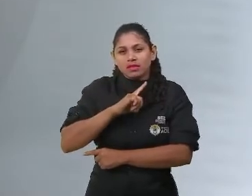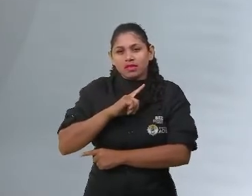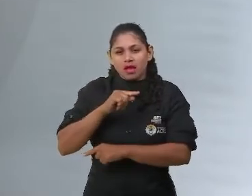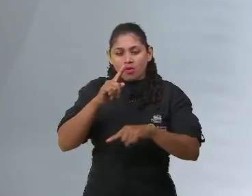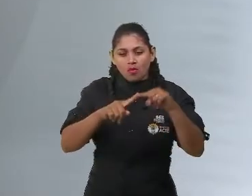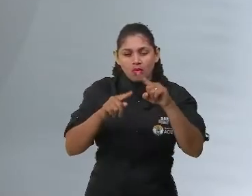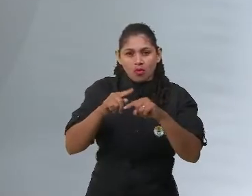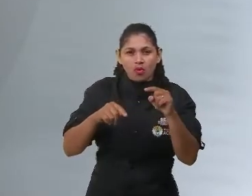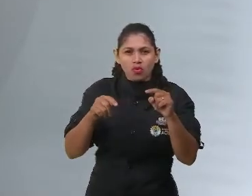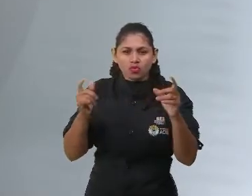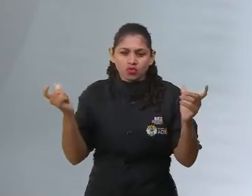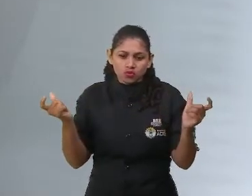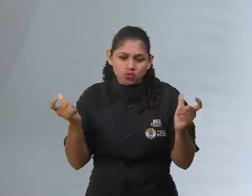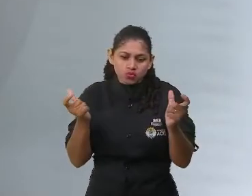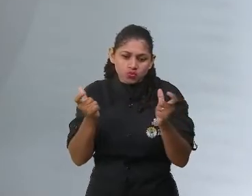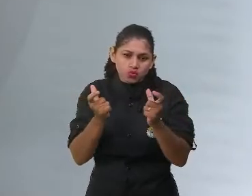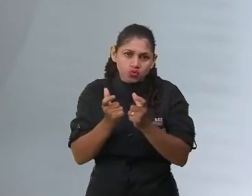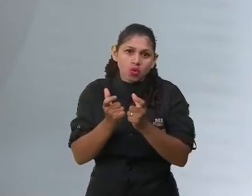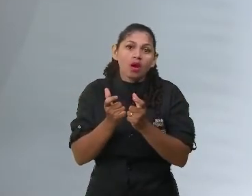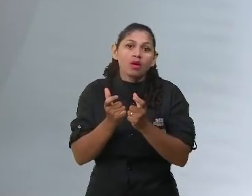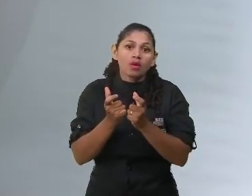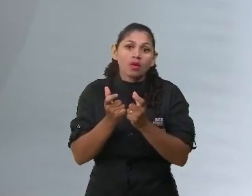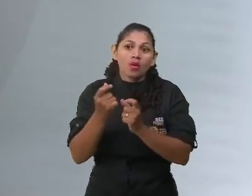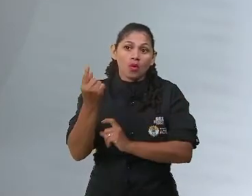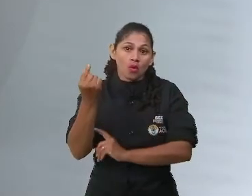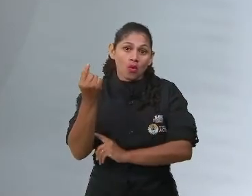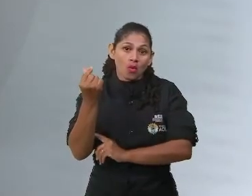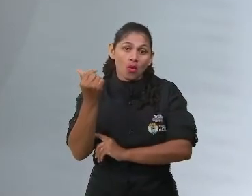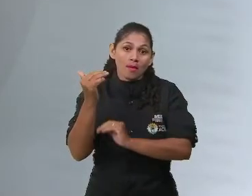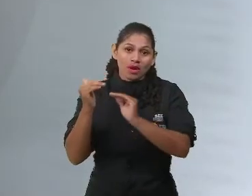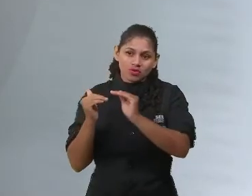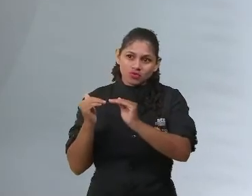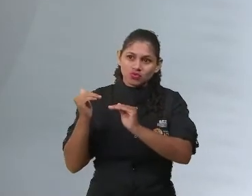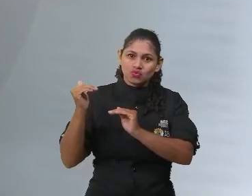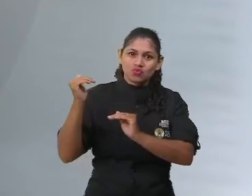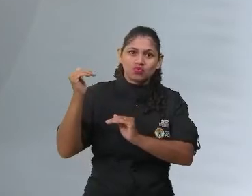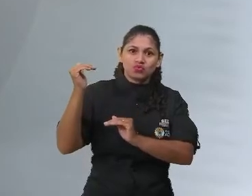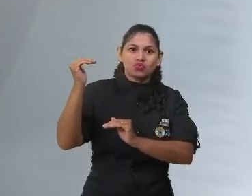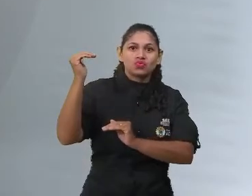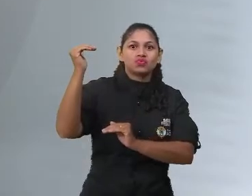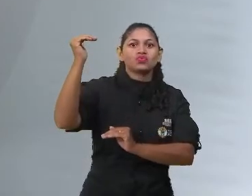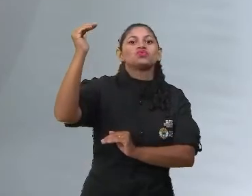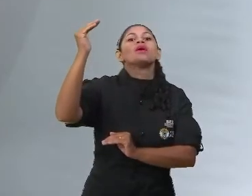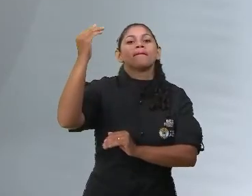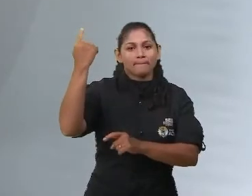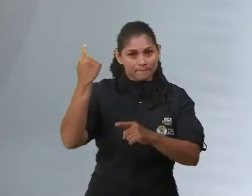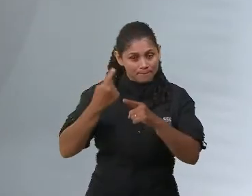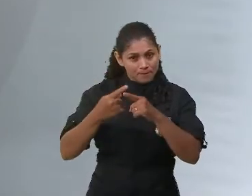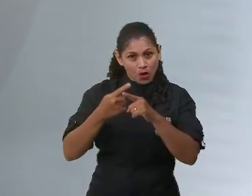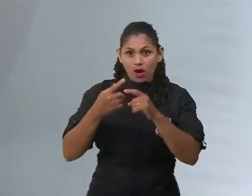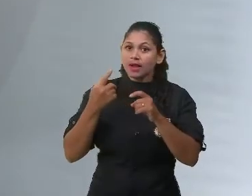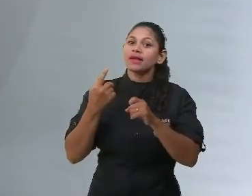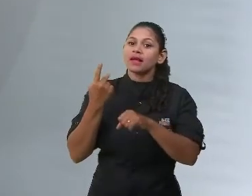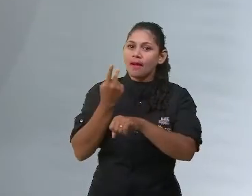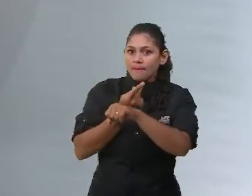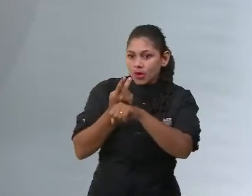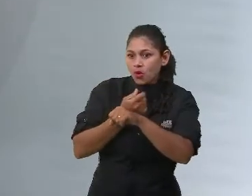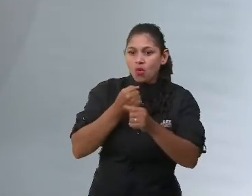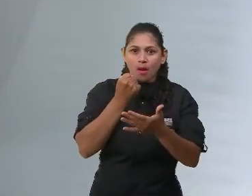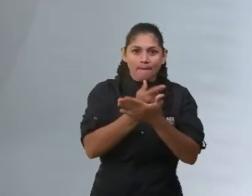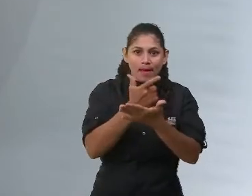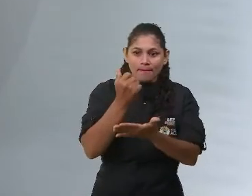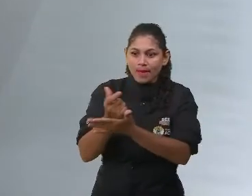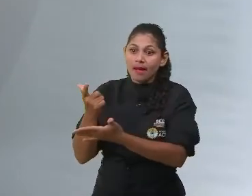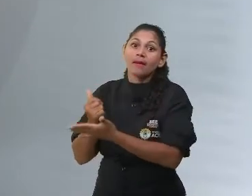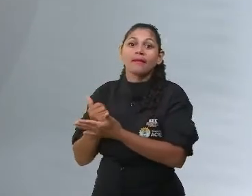escasso, que tem menor quantidade, o preço vai subir porque a procura vai ser maior. Então, essa dinâmica da oferta e da procura é